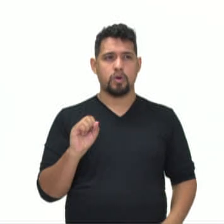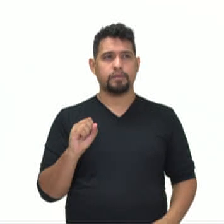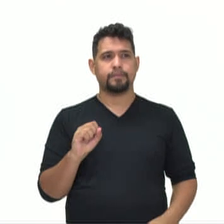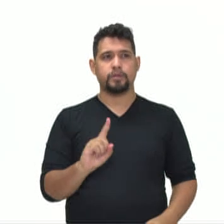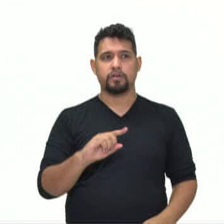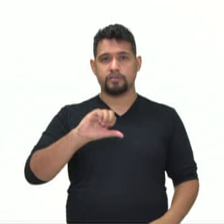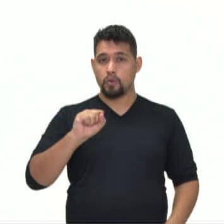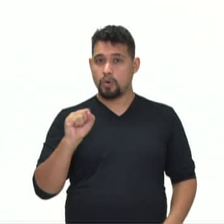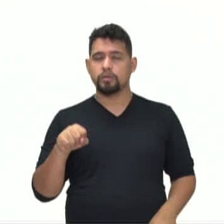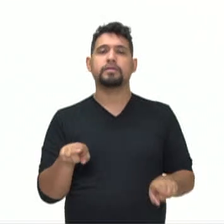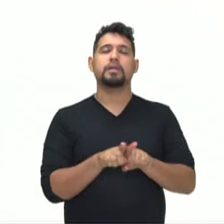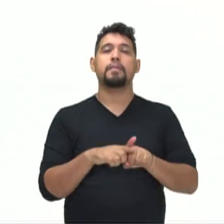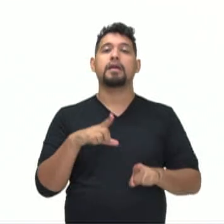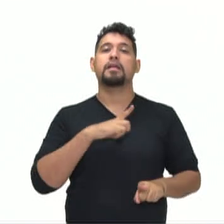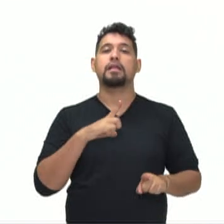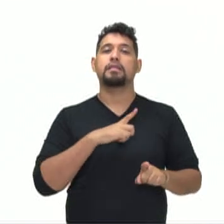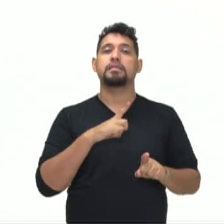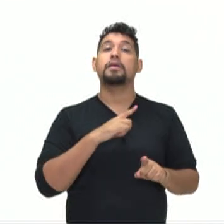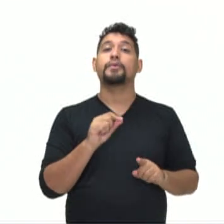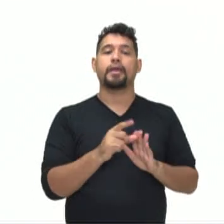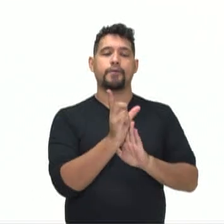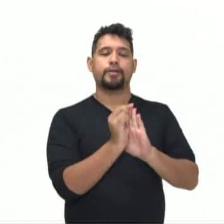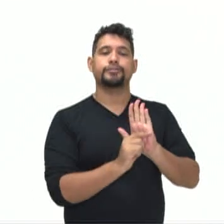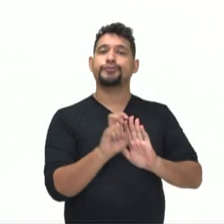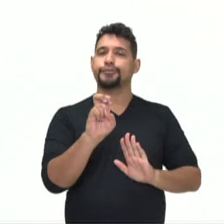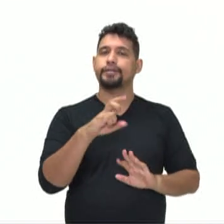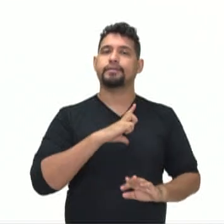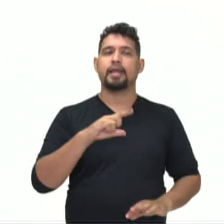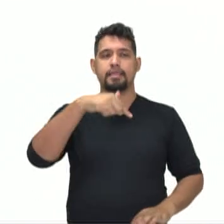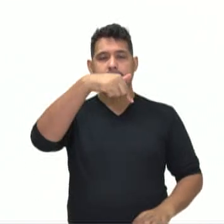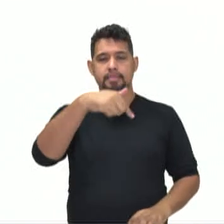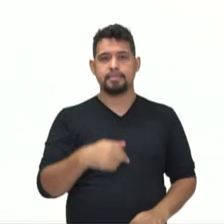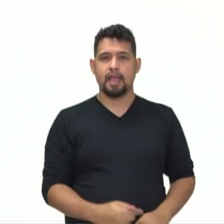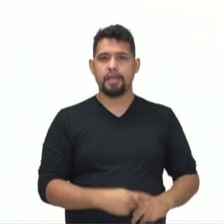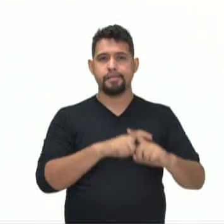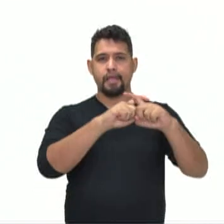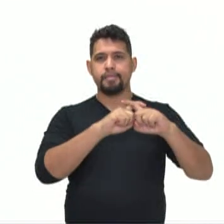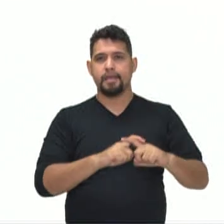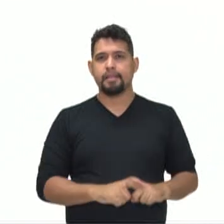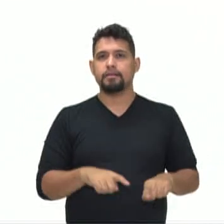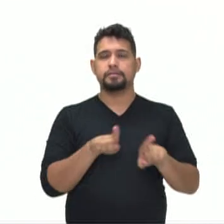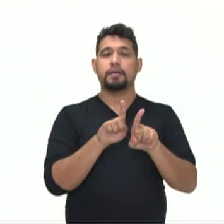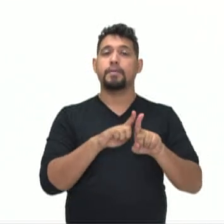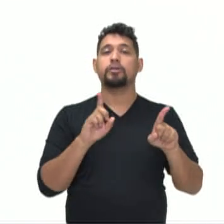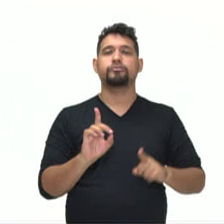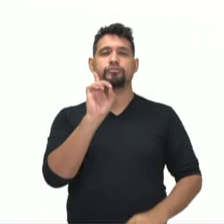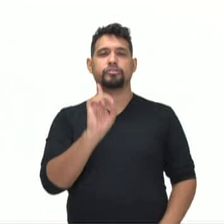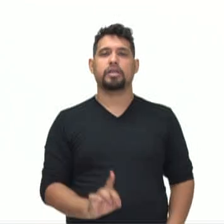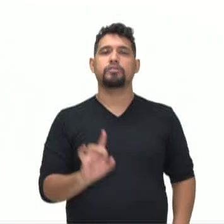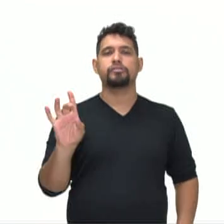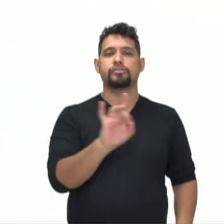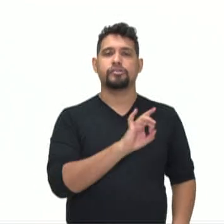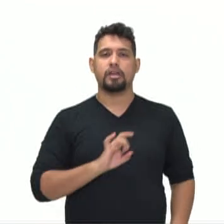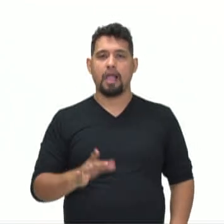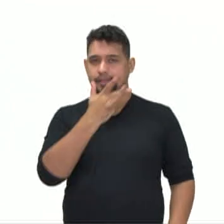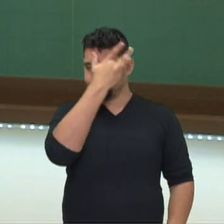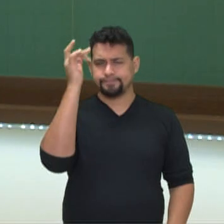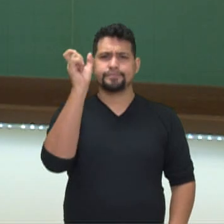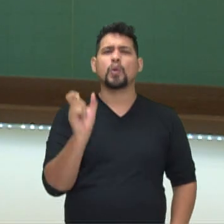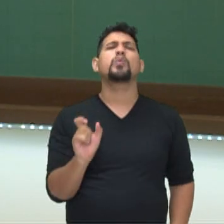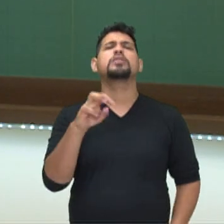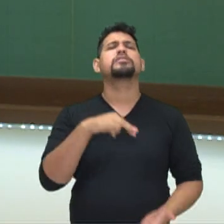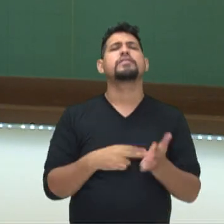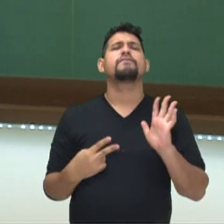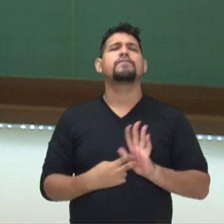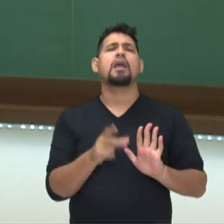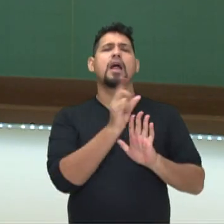no seu artigo 5º, que tem 77 incisos sobre os direitos fundamentais de cada cidadão. O que será